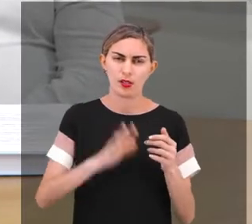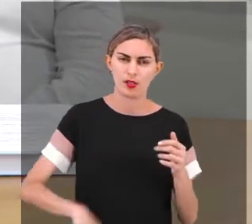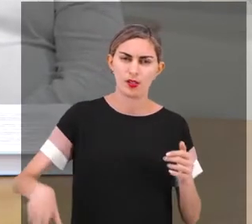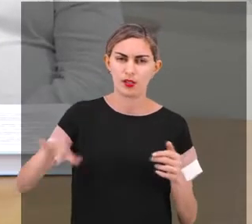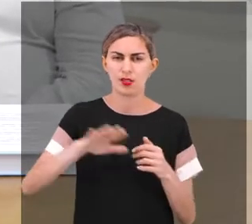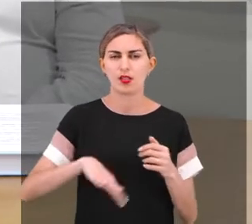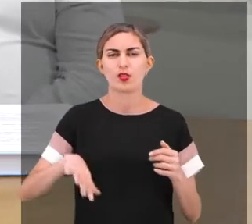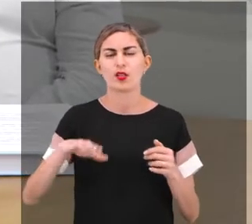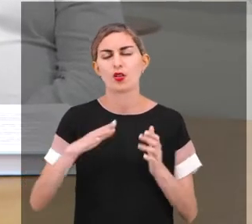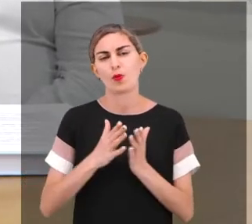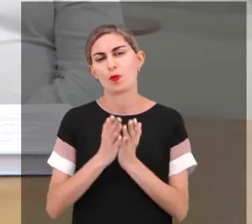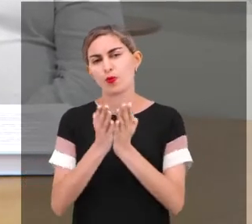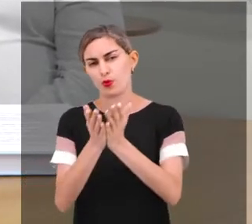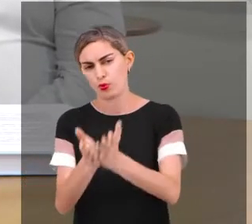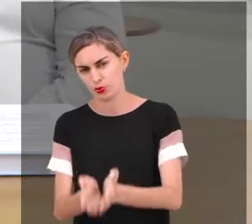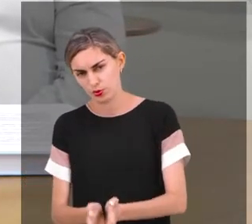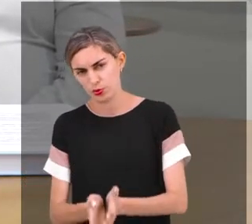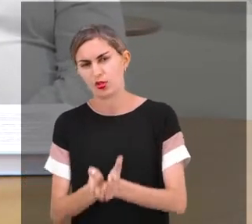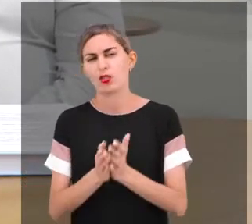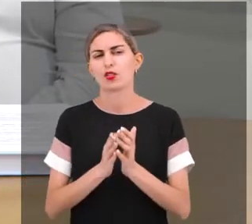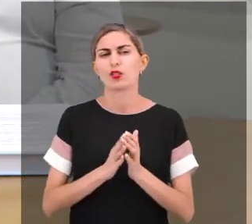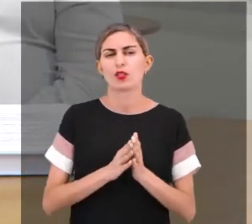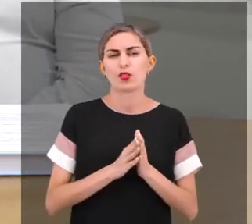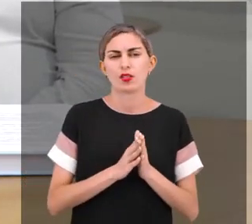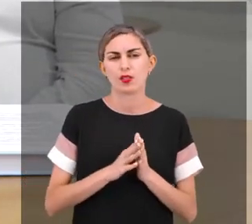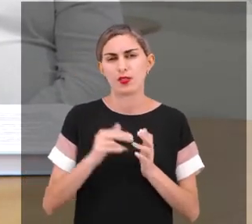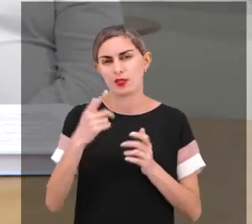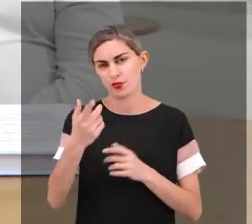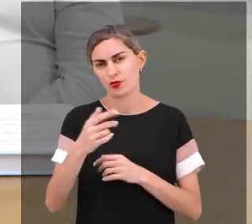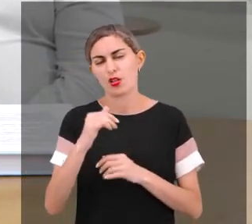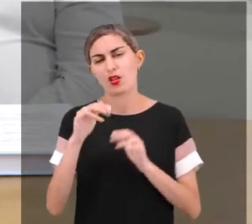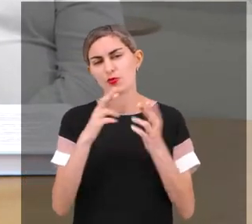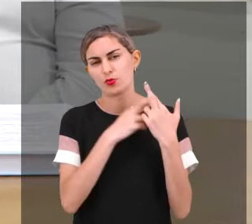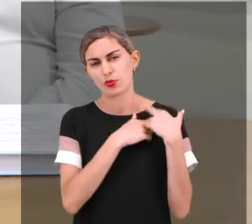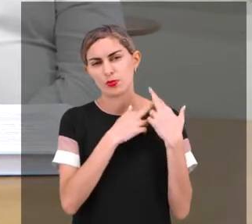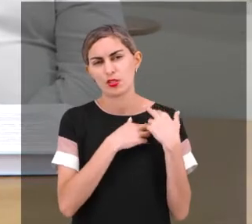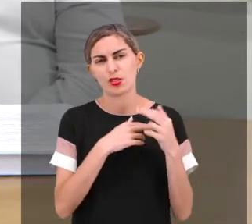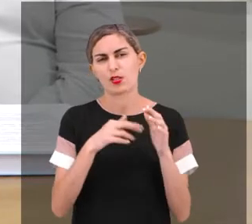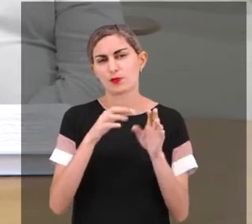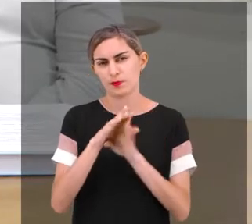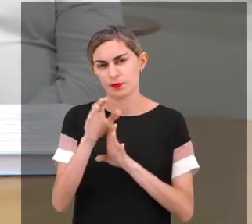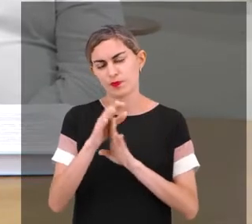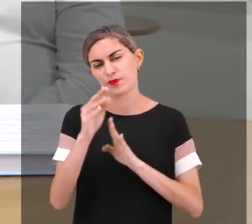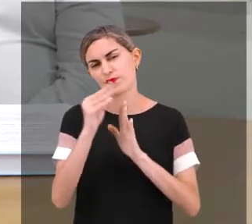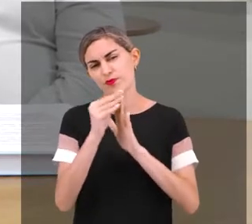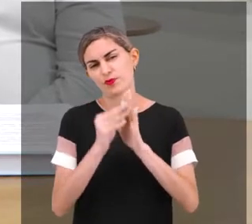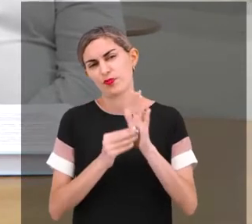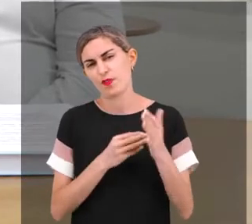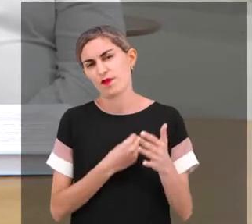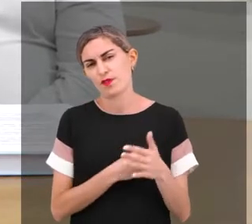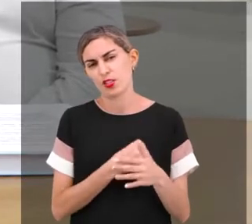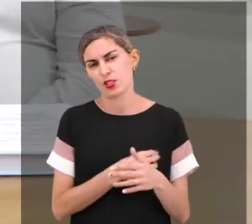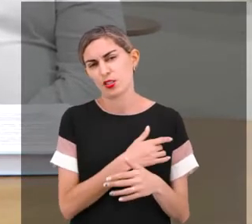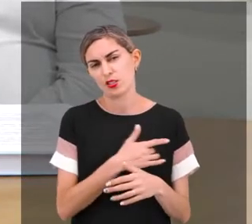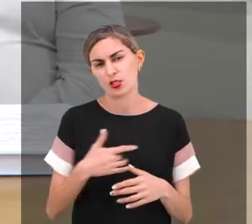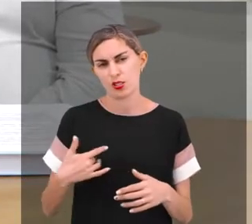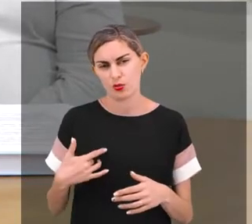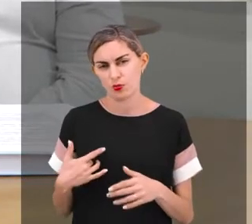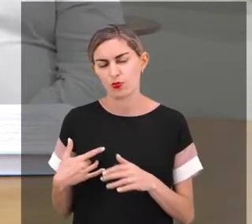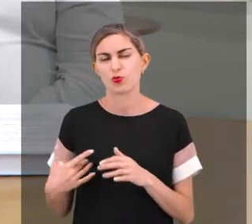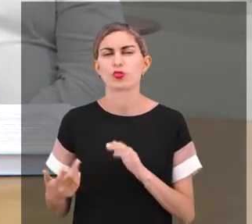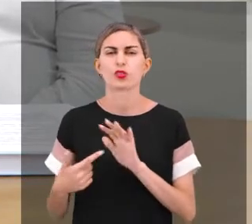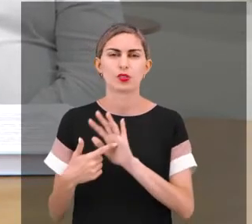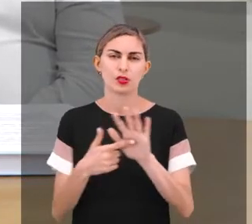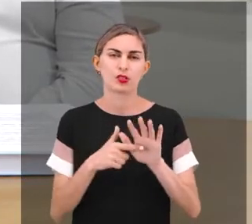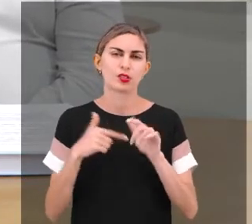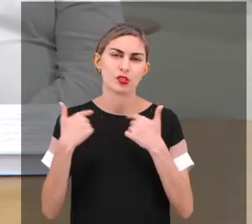seja a área. E se for para a área portuária, vocês vão integrar esse SESMIT, que tem como função a preservação da vida e da saúde e trazer para